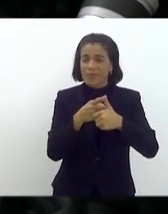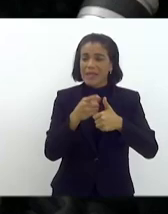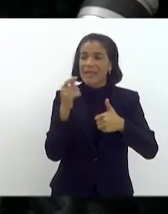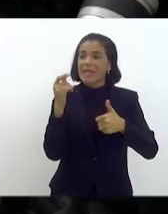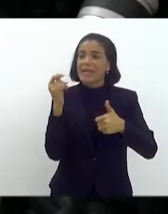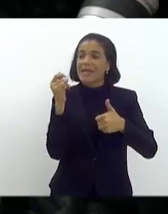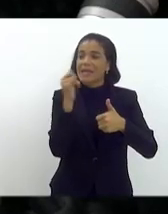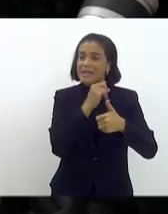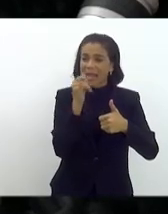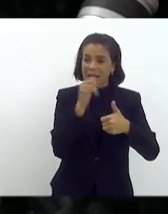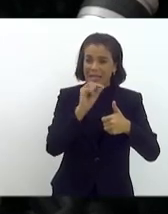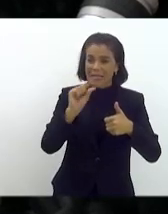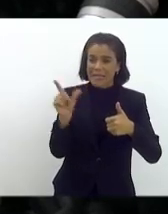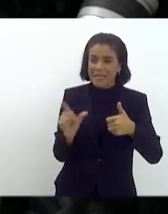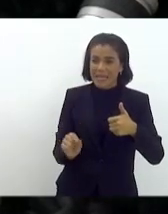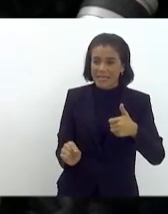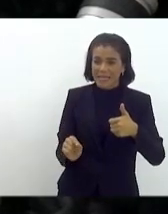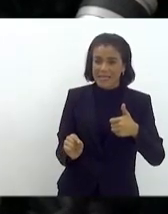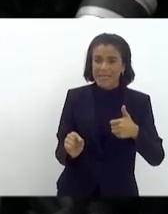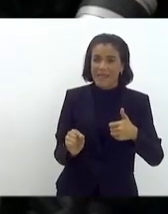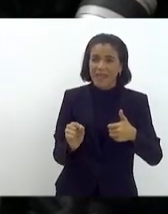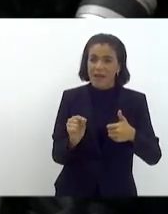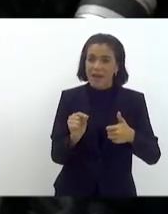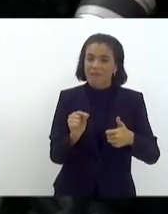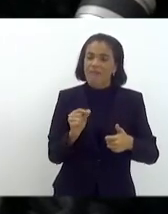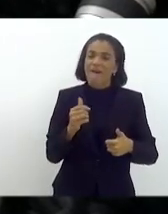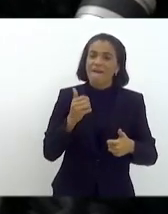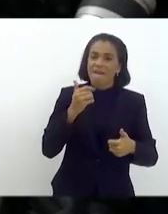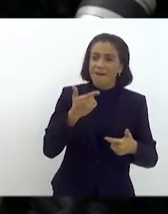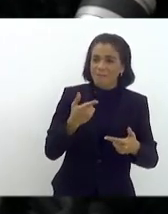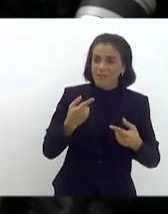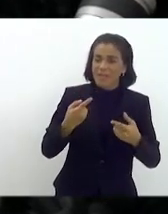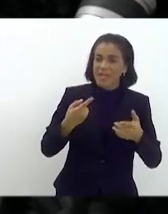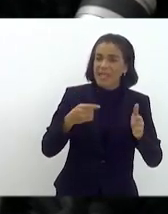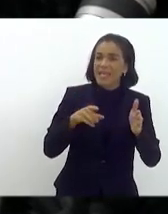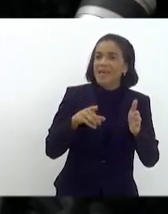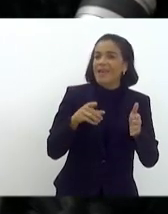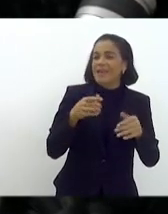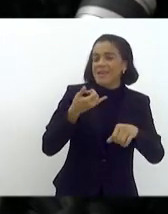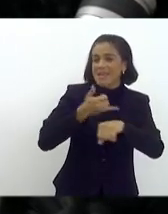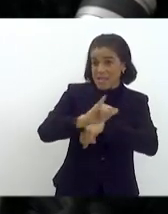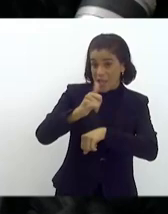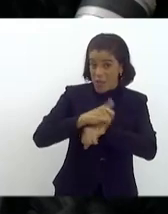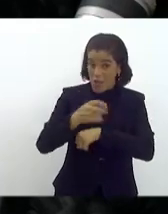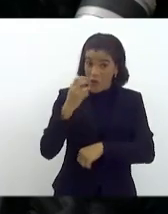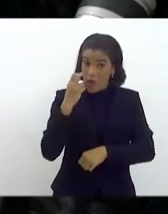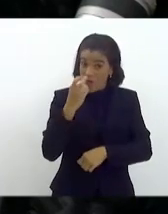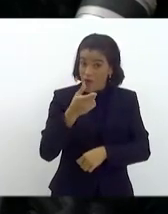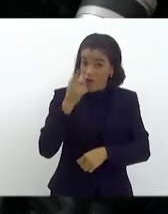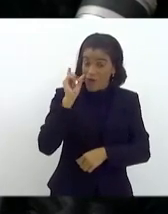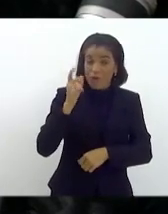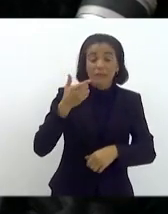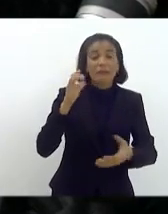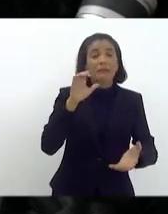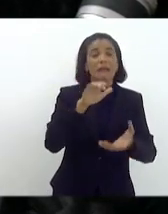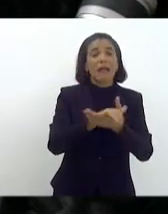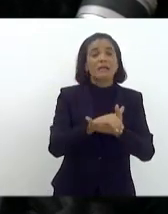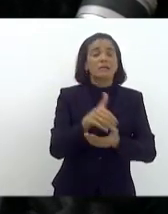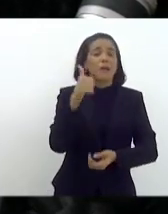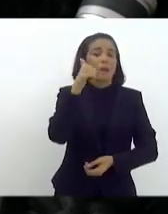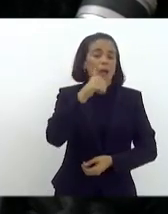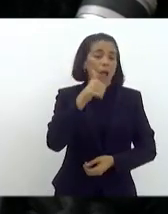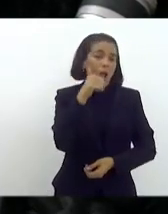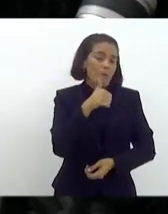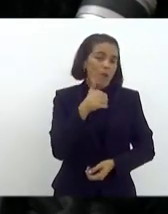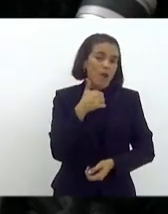italiano picareta que vem para o Brasil que se casa porque eu vi ontem que se casa com uma